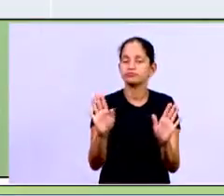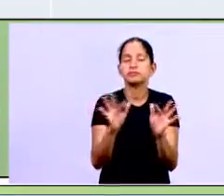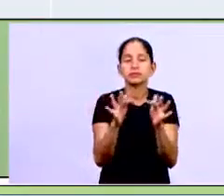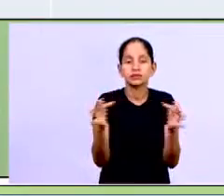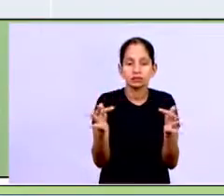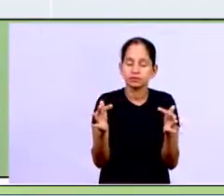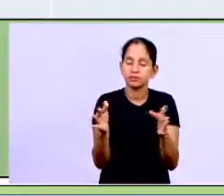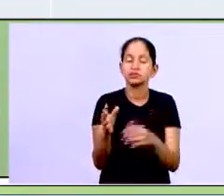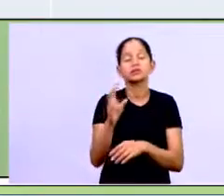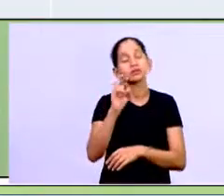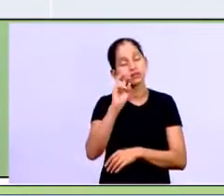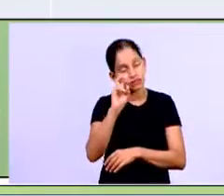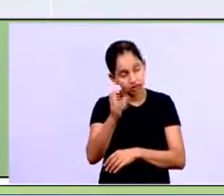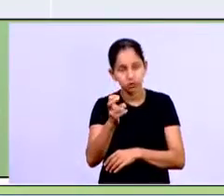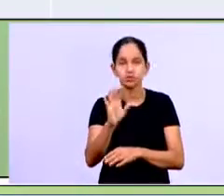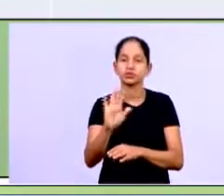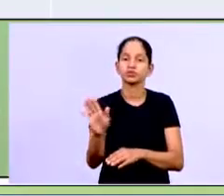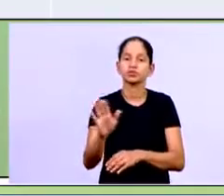5 mil.